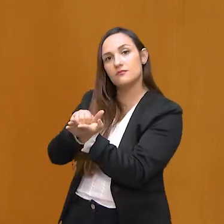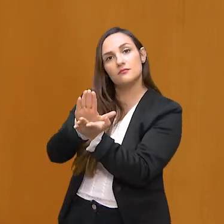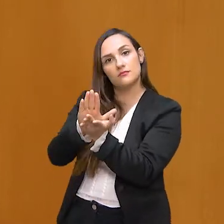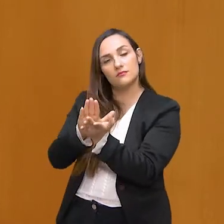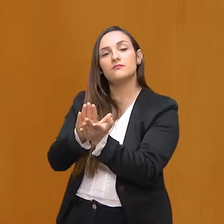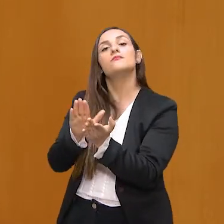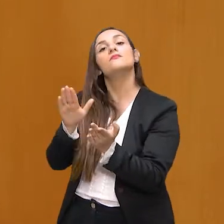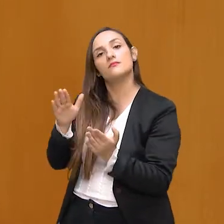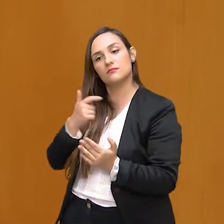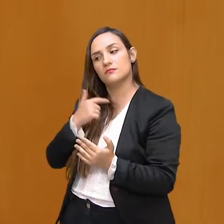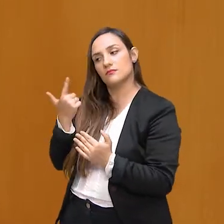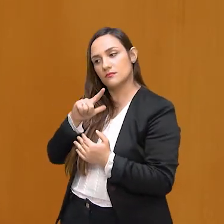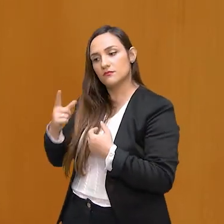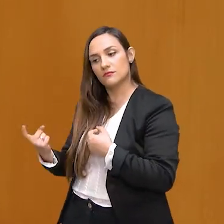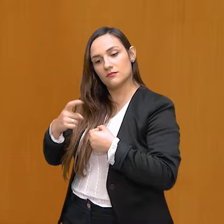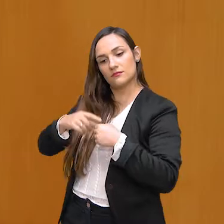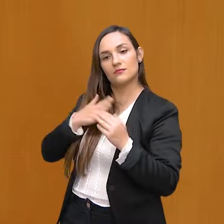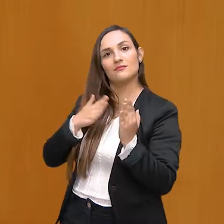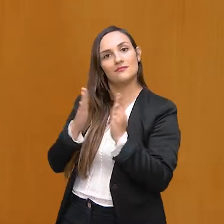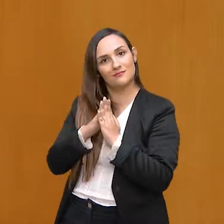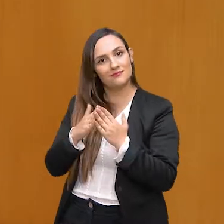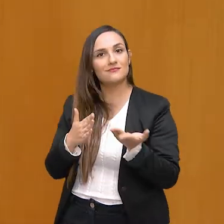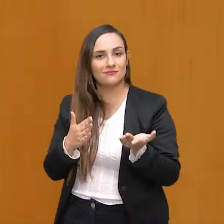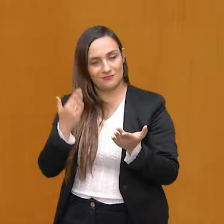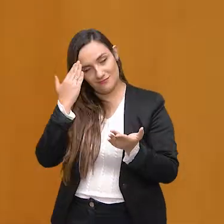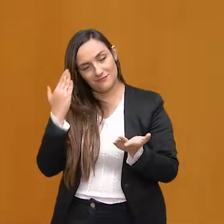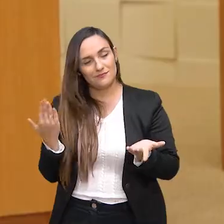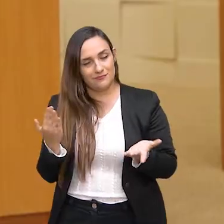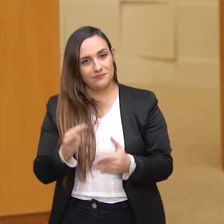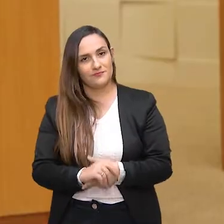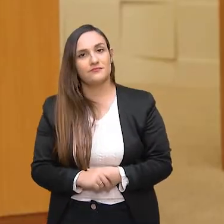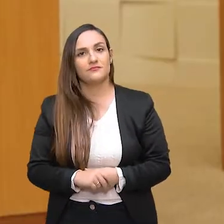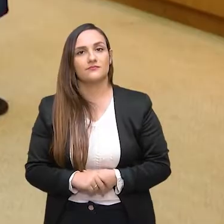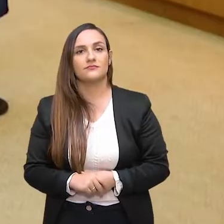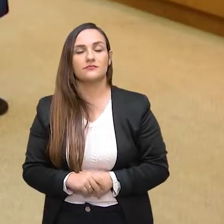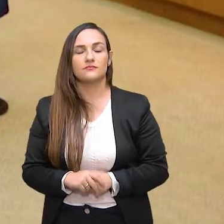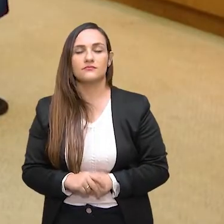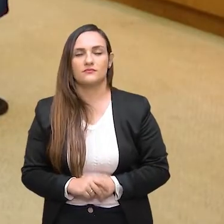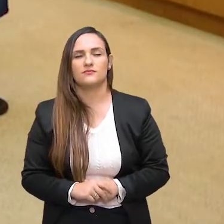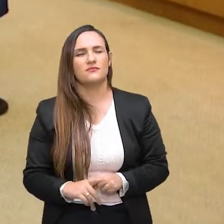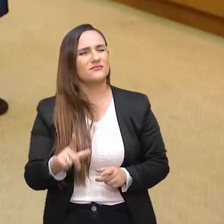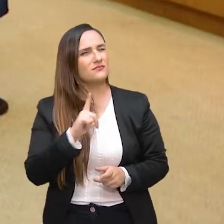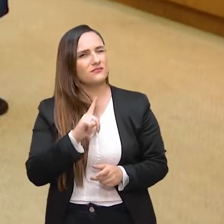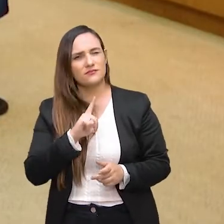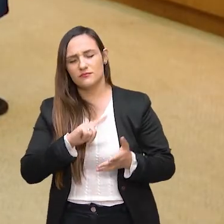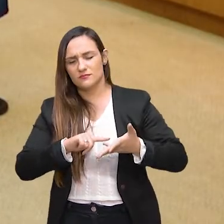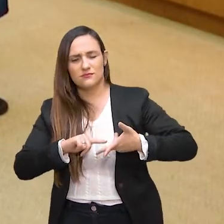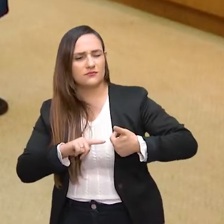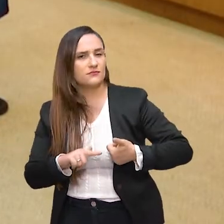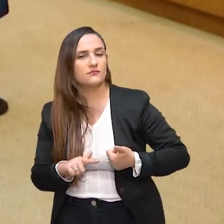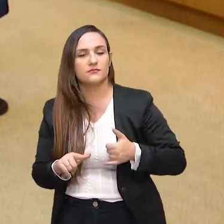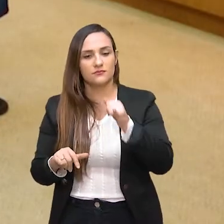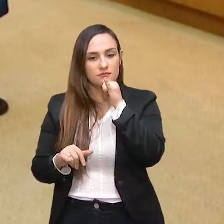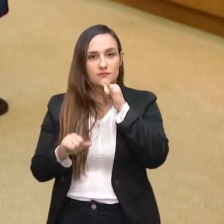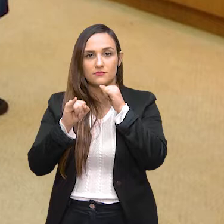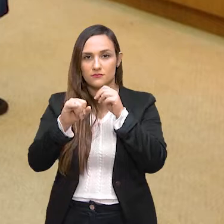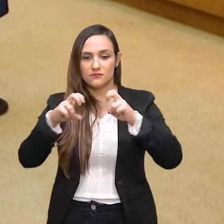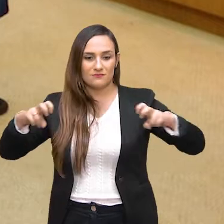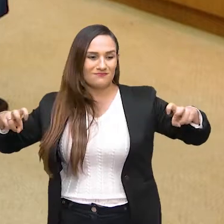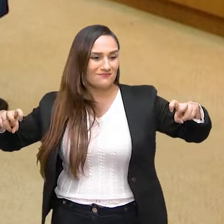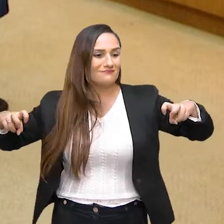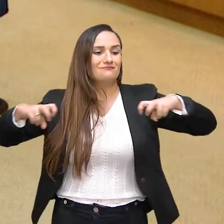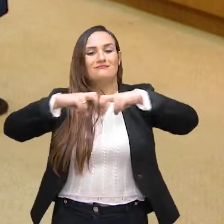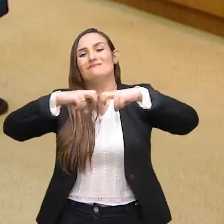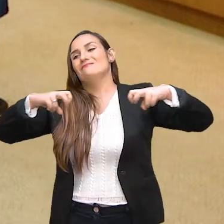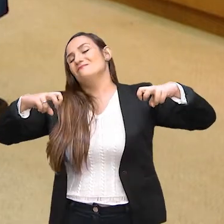que aquele imóvel que estava alugado seja desocupado. Né? E assim nós poderíamos ter outras tantas soluções. Se você bate teu carro na